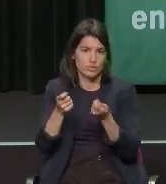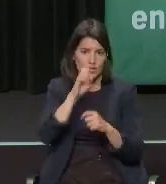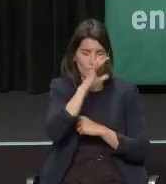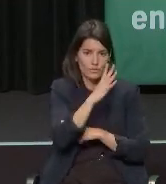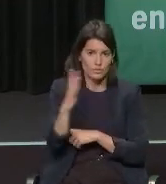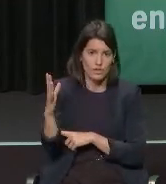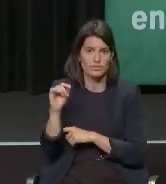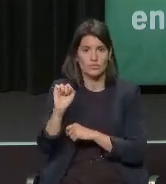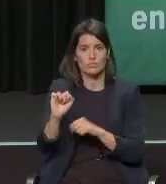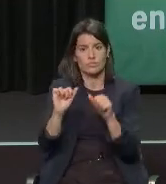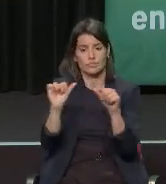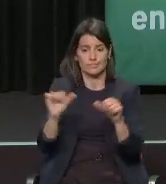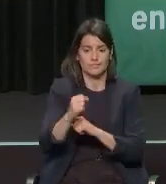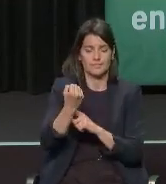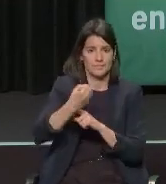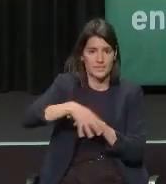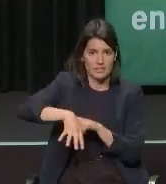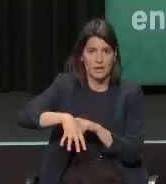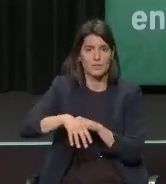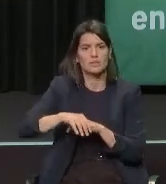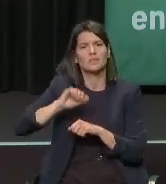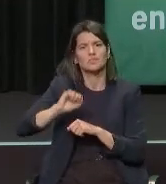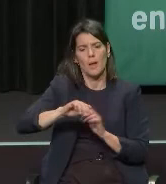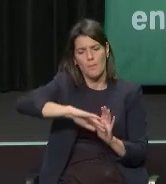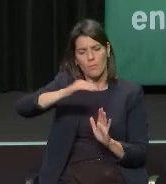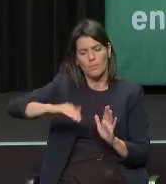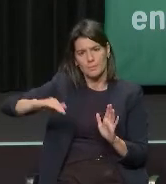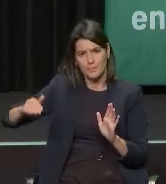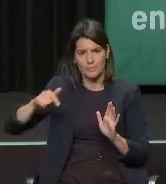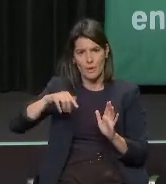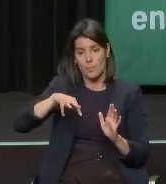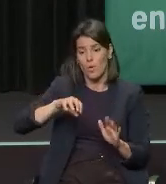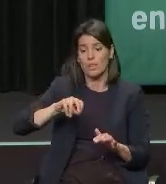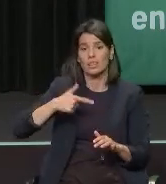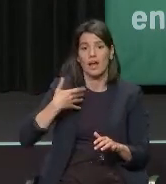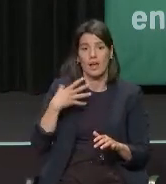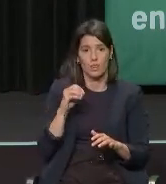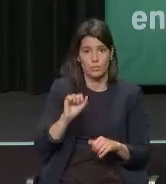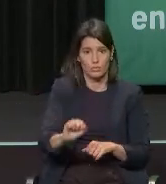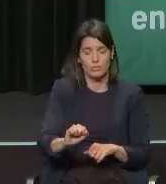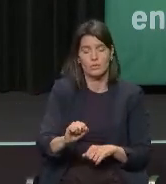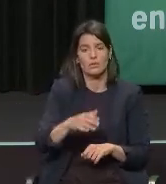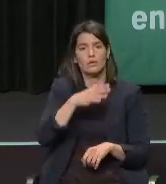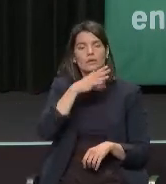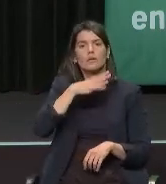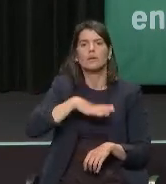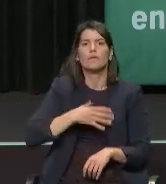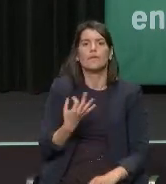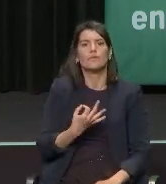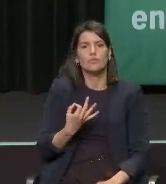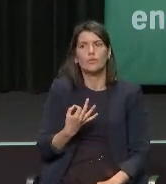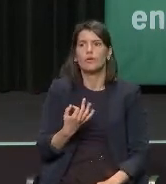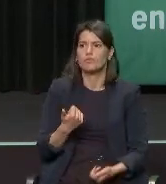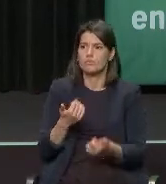dos ecossistemas mediterrâneos, sobretudo os montados, me vinha dizer que fizeram muito